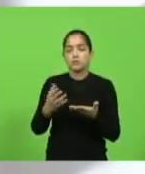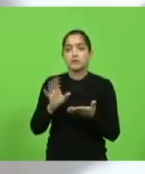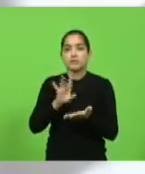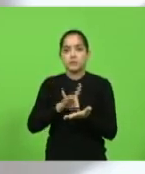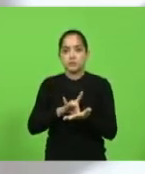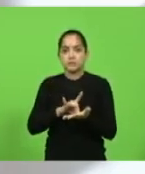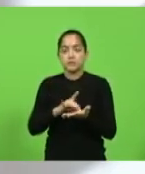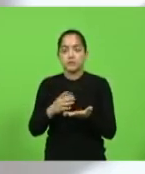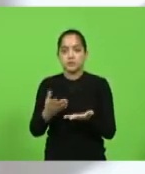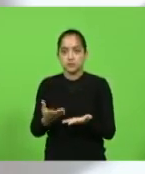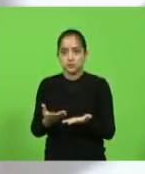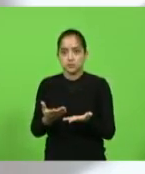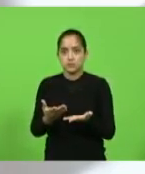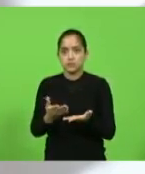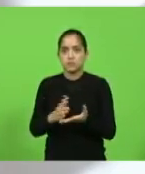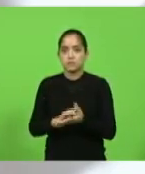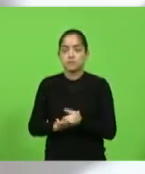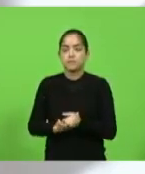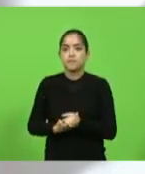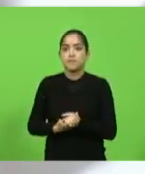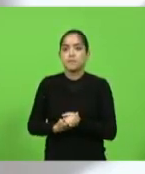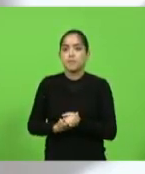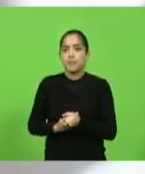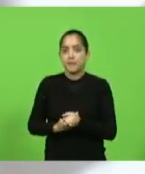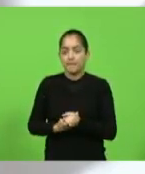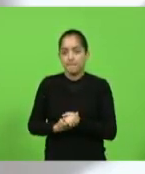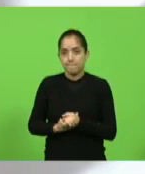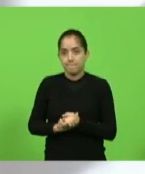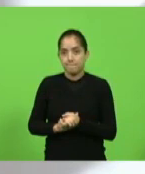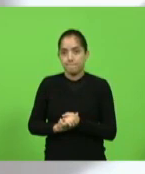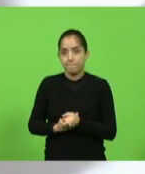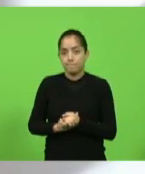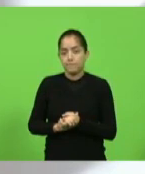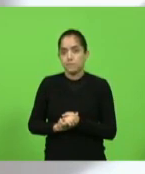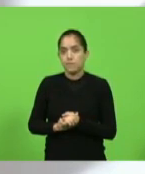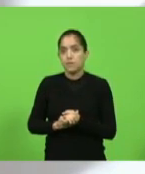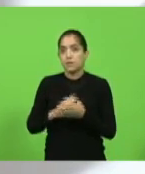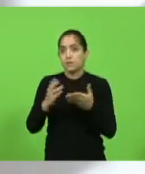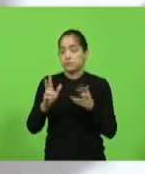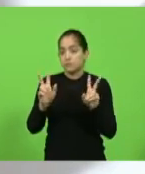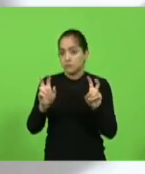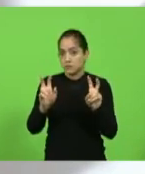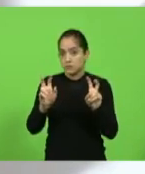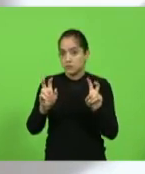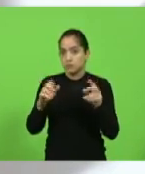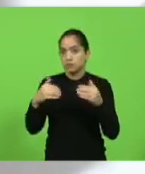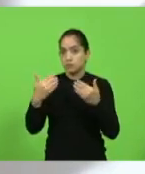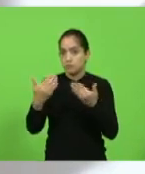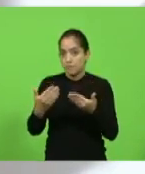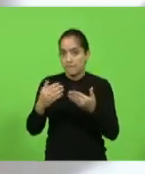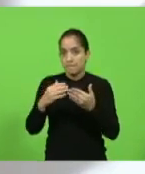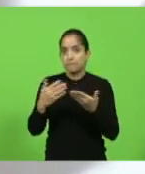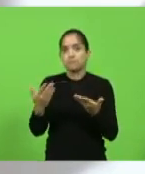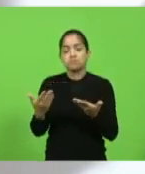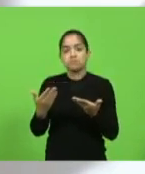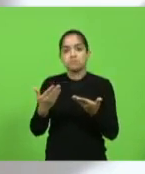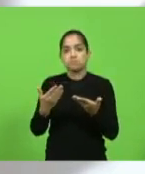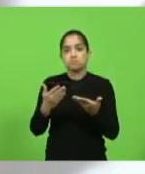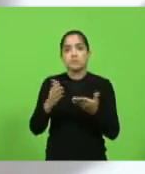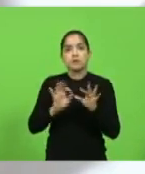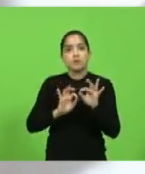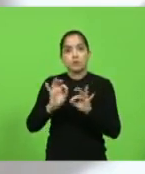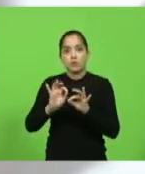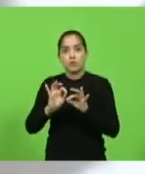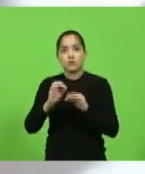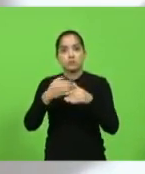Pois, como somos ciosos nós, os operadores de direitos, o assunto pode, a qualquer momento, enquanto não operada a prescrição,